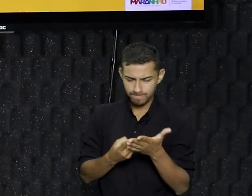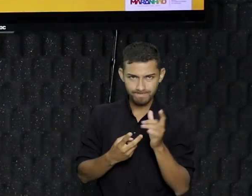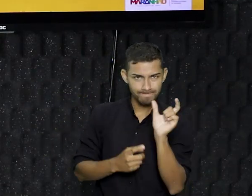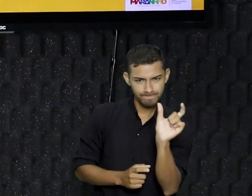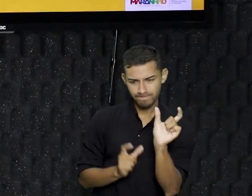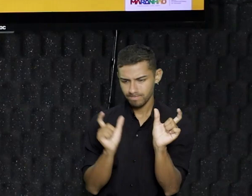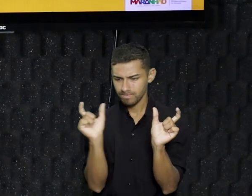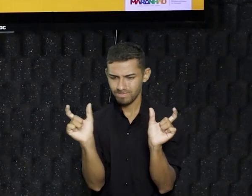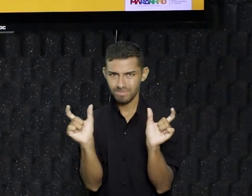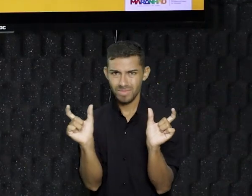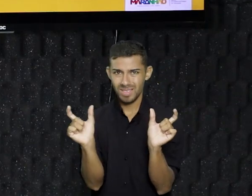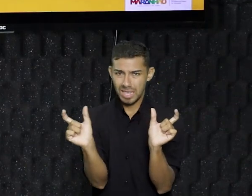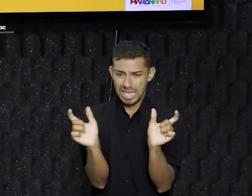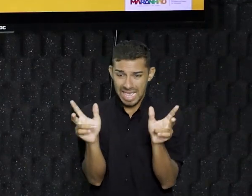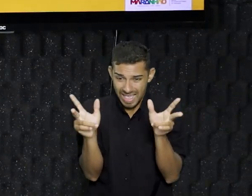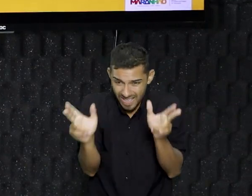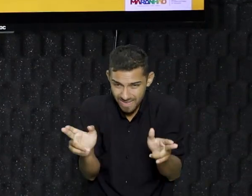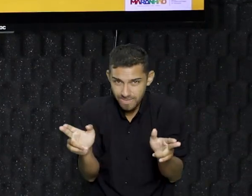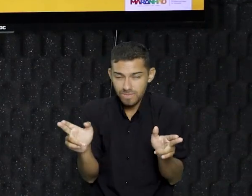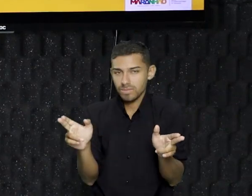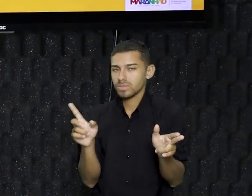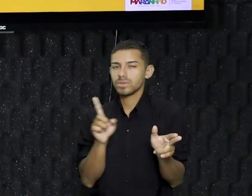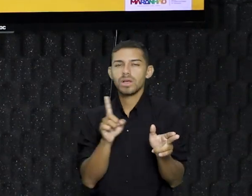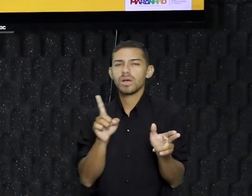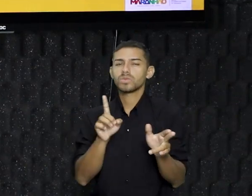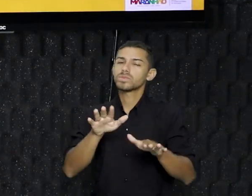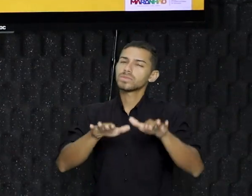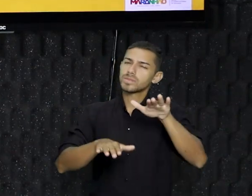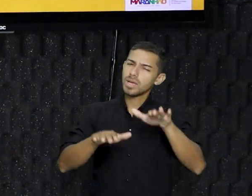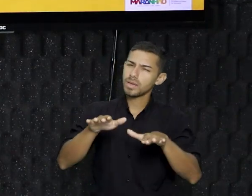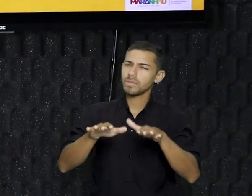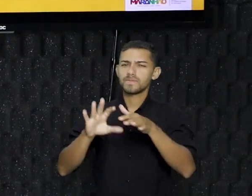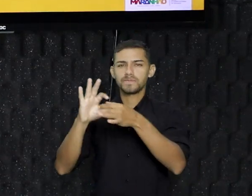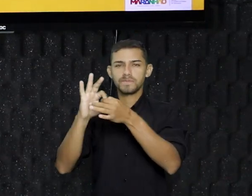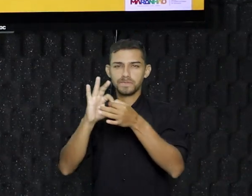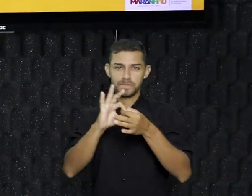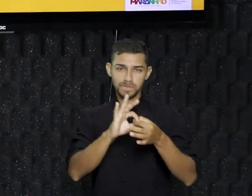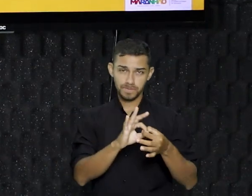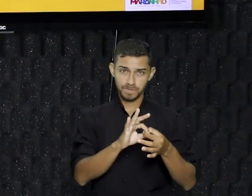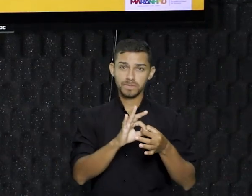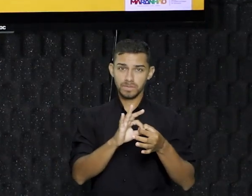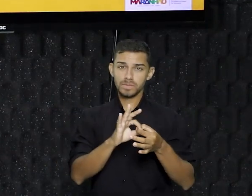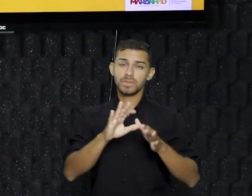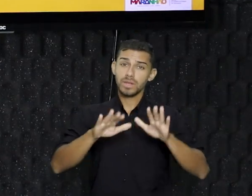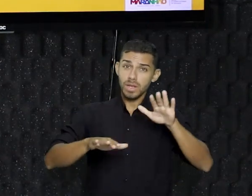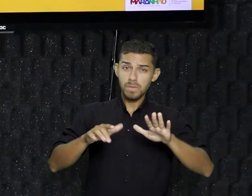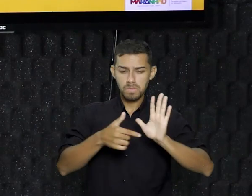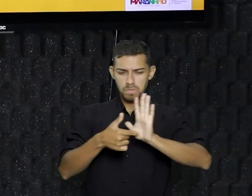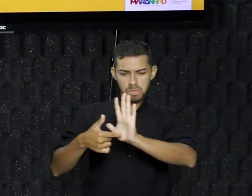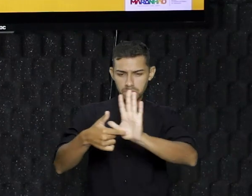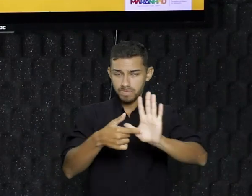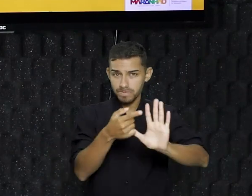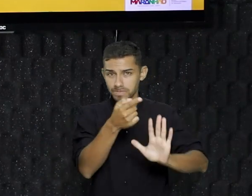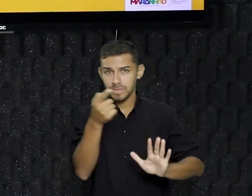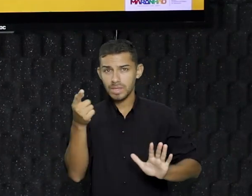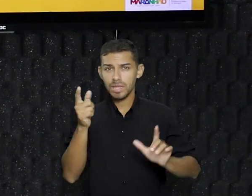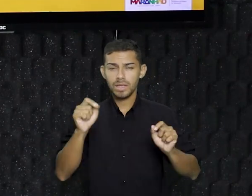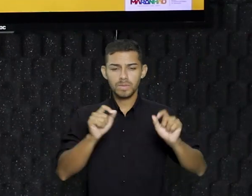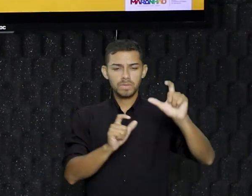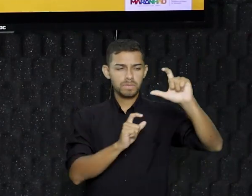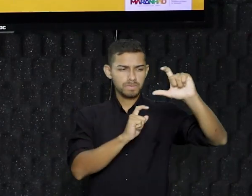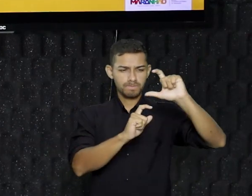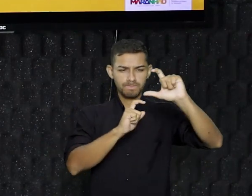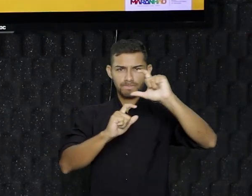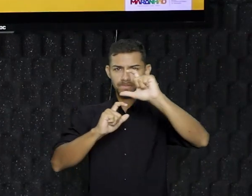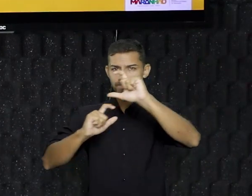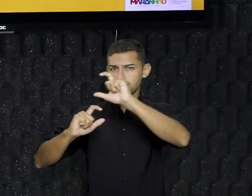tipo de idioma ao pé da letra tudo é contextualizado e para mostrar isso aqui para vocês eu trouxe uma tirinha